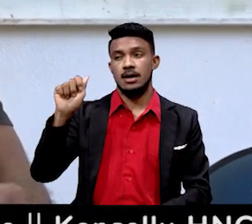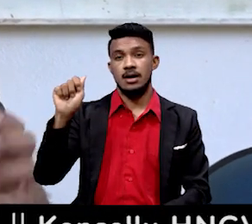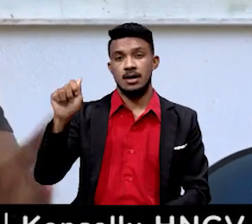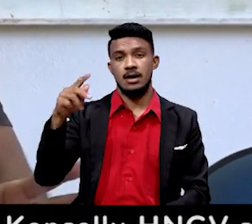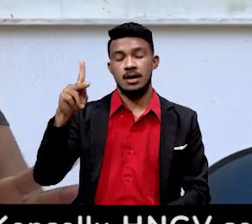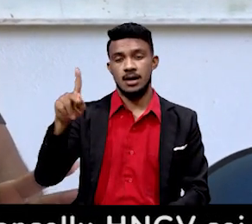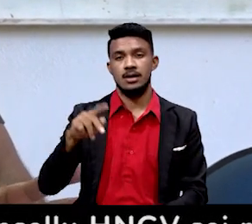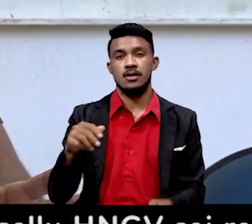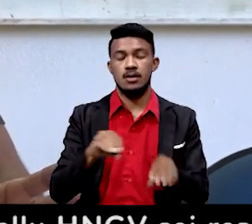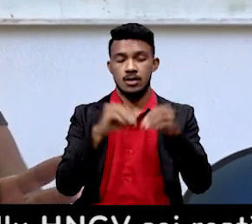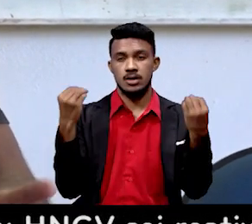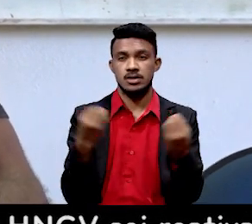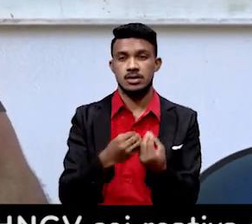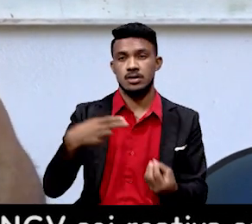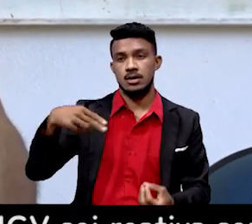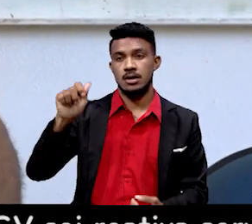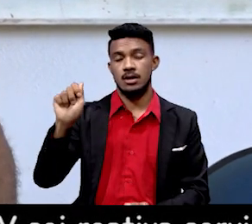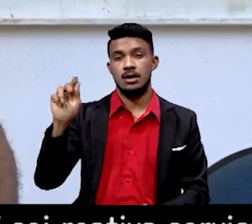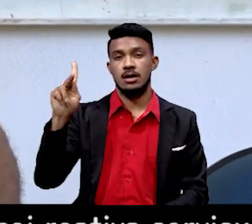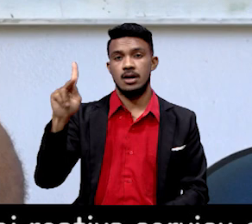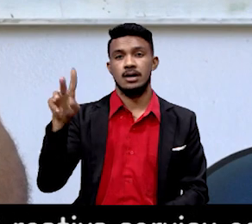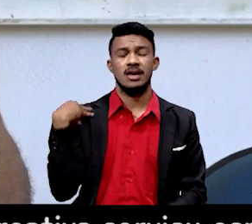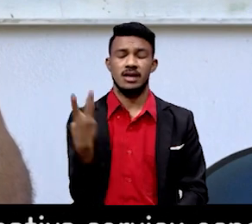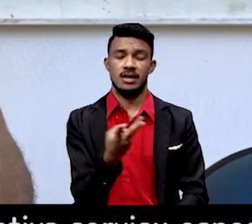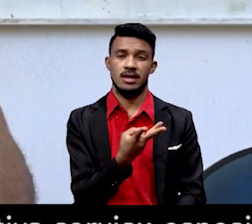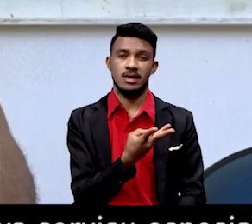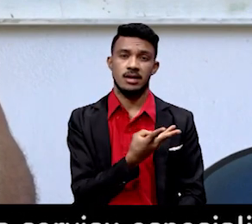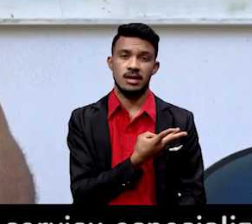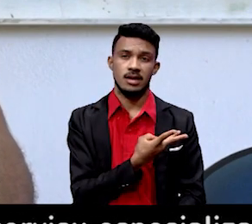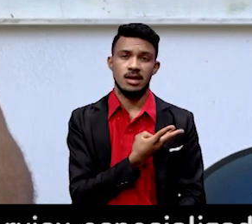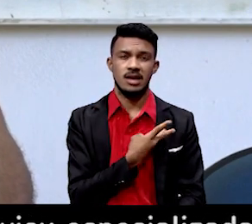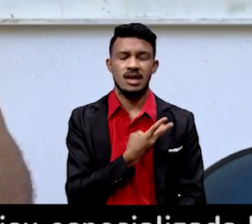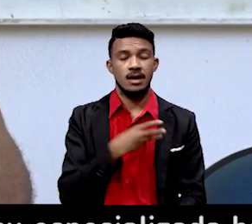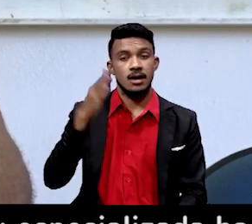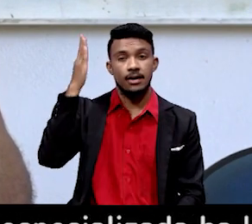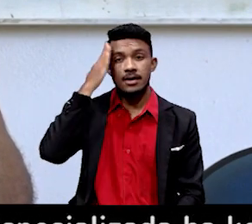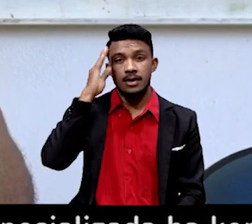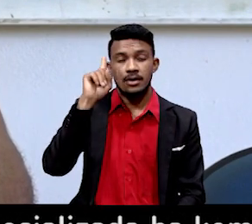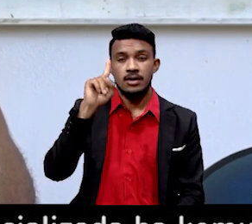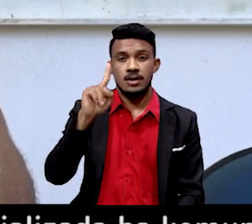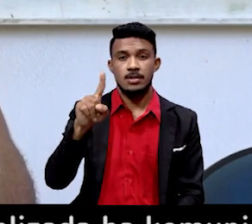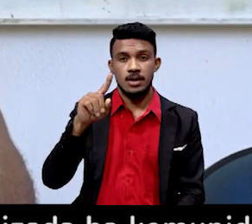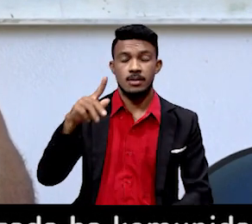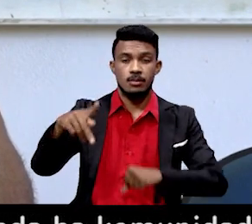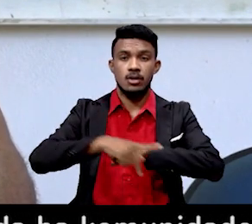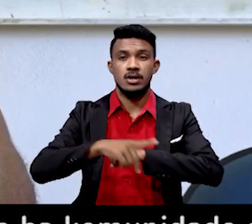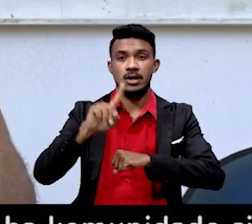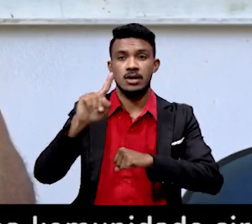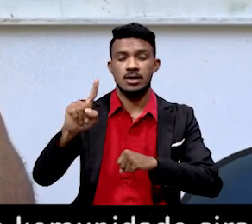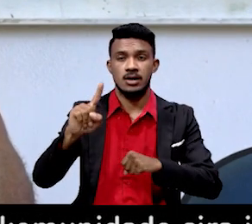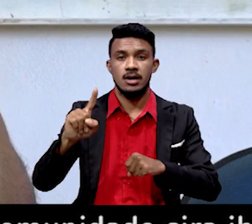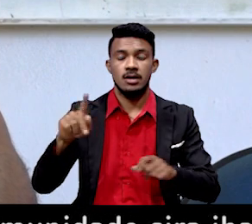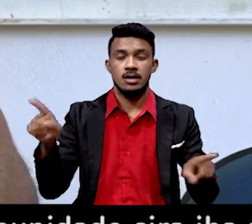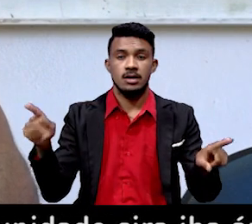Asong hak questionar na fati kela. Ita nia statement ida. O afirmasyon politika ida katak nova normal